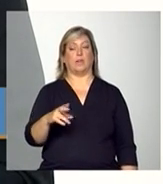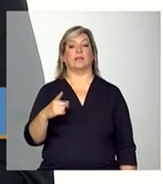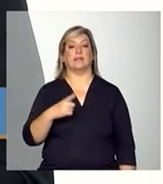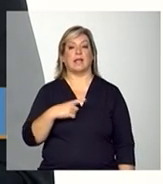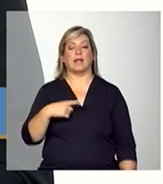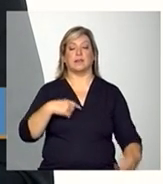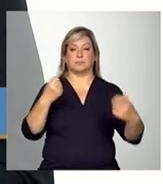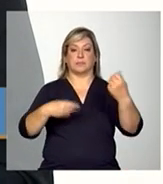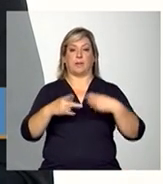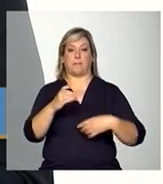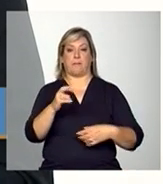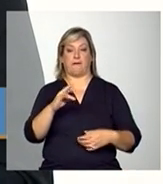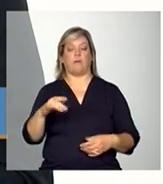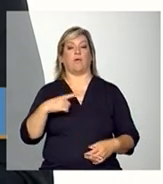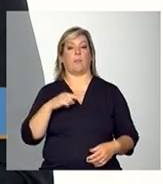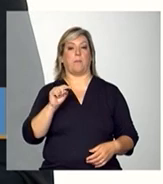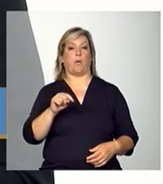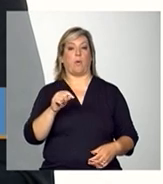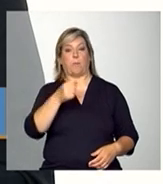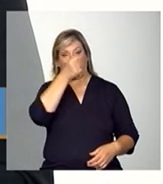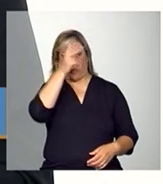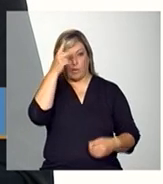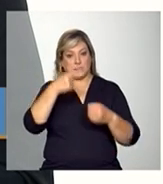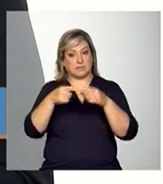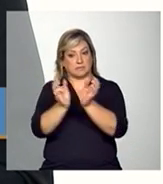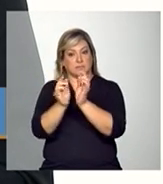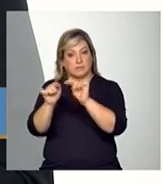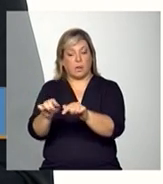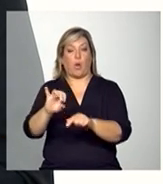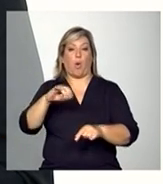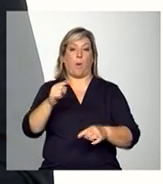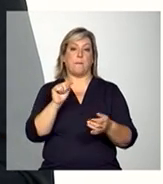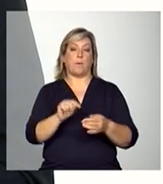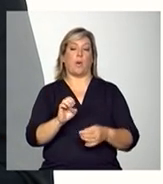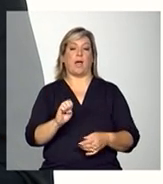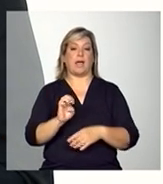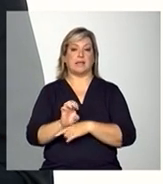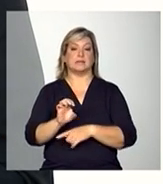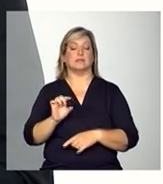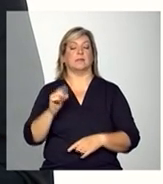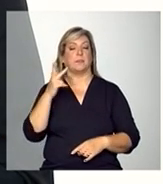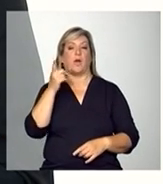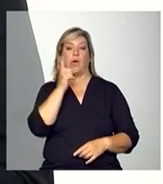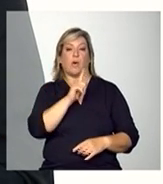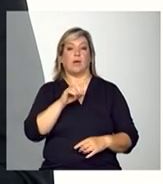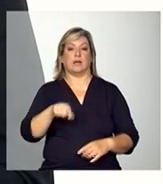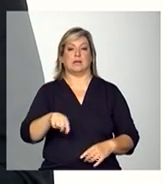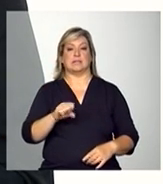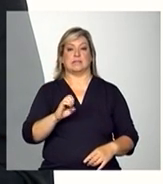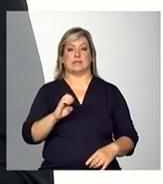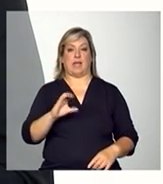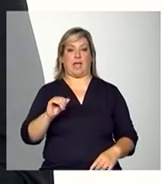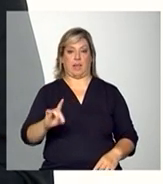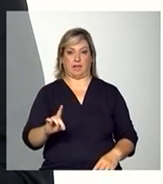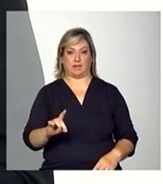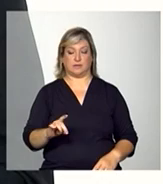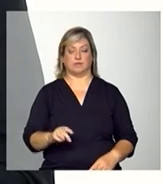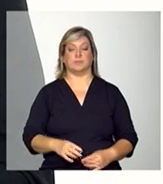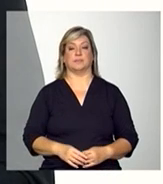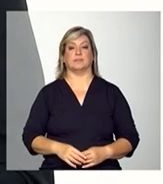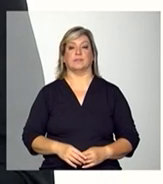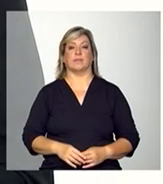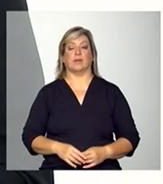cadsuas P município Caso seja Municipal ou cadsuas pon estado para poder ter acesso ao CAD o você consegue